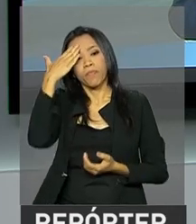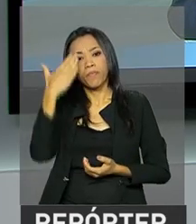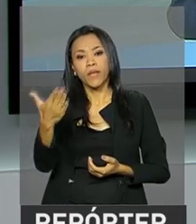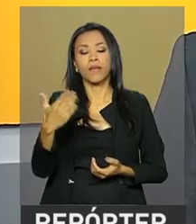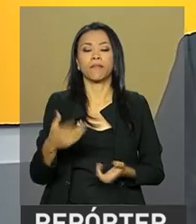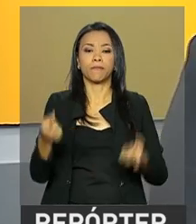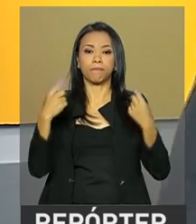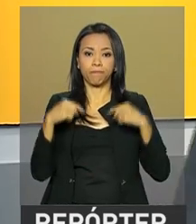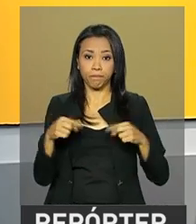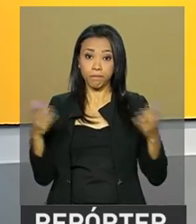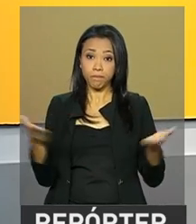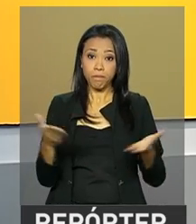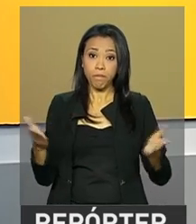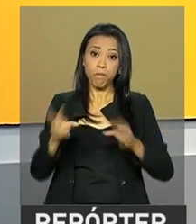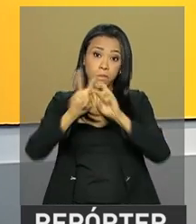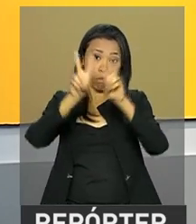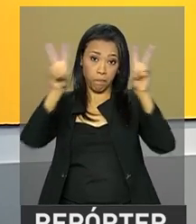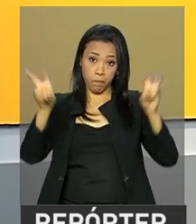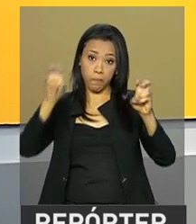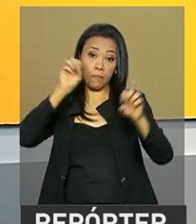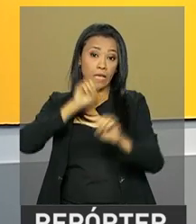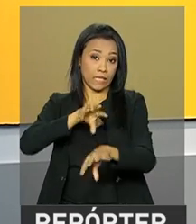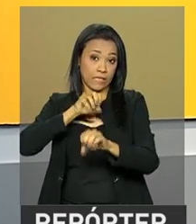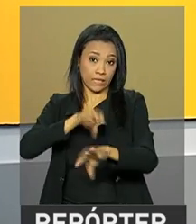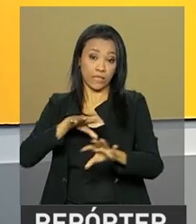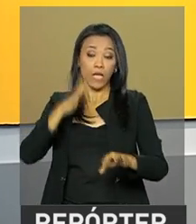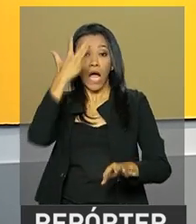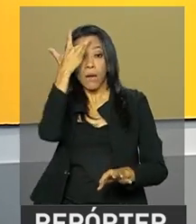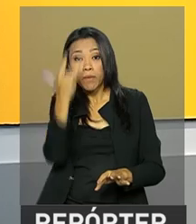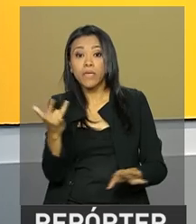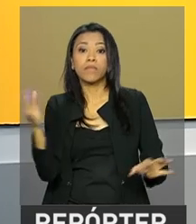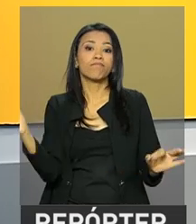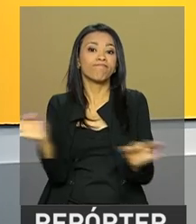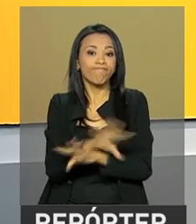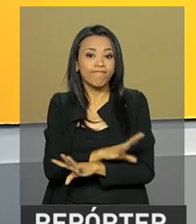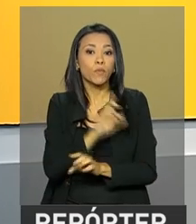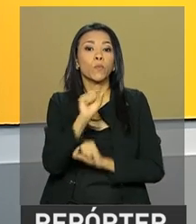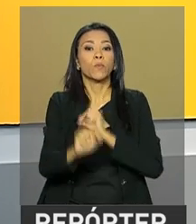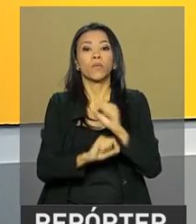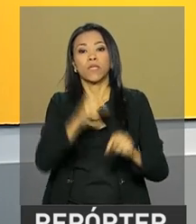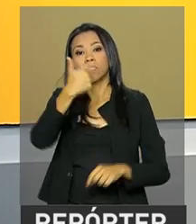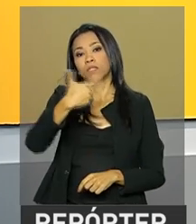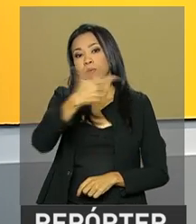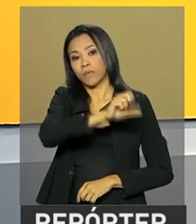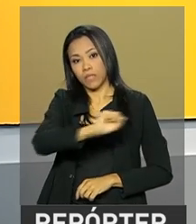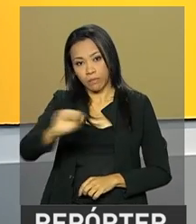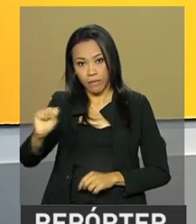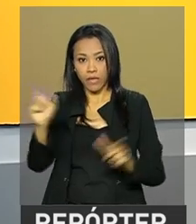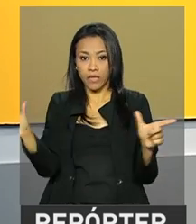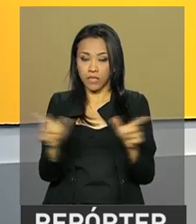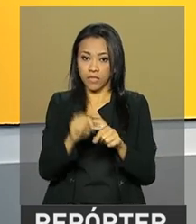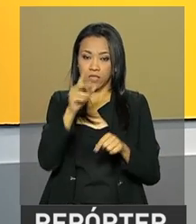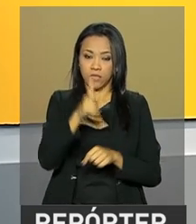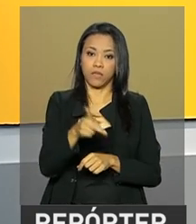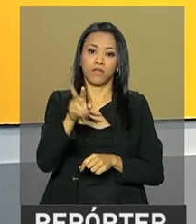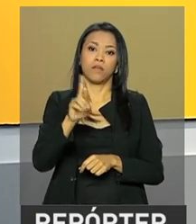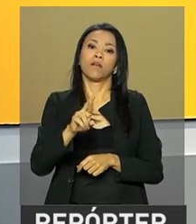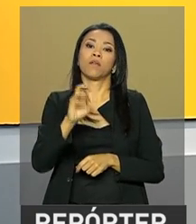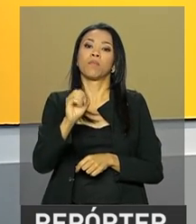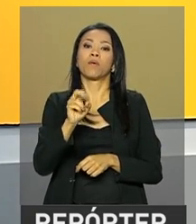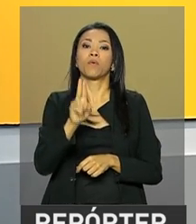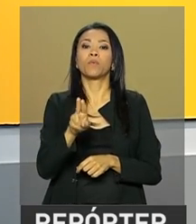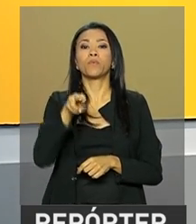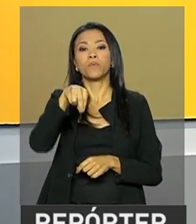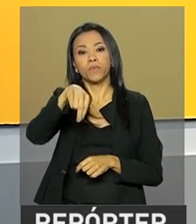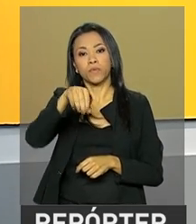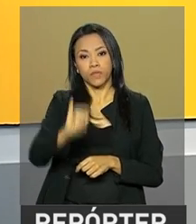informações fala de educação agora termina amanhã as inscrições para o 2º semestre do programa universidade para todos